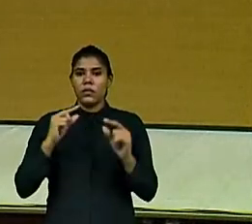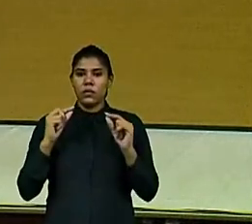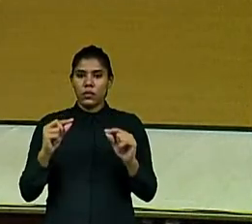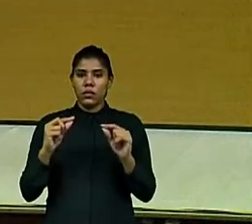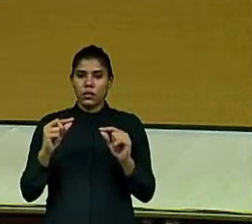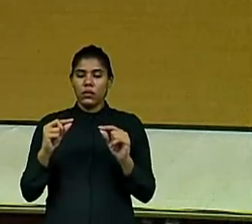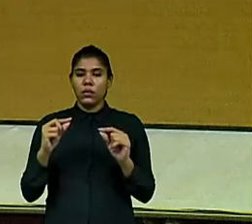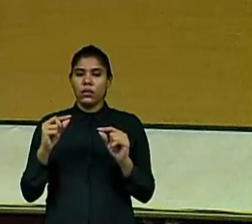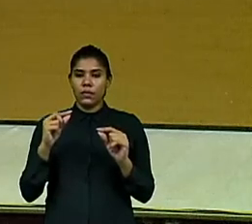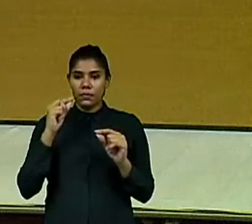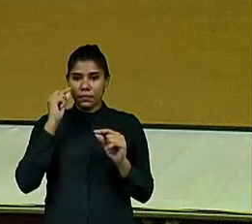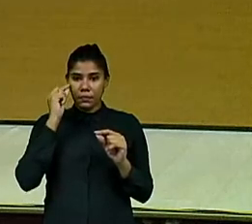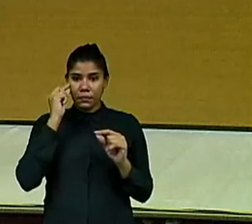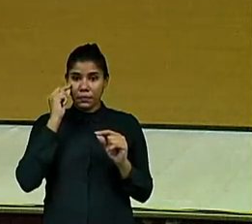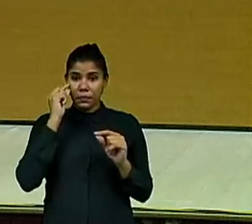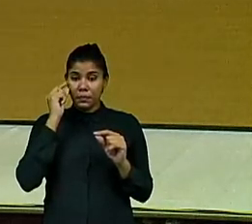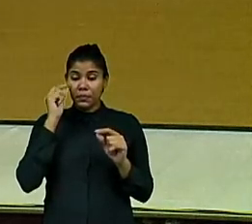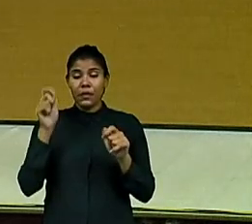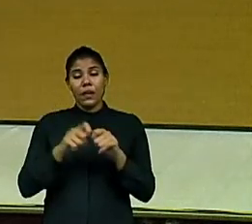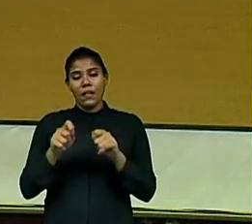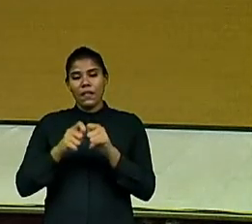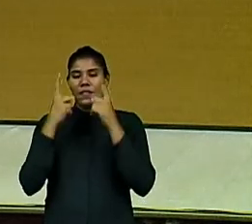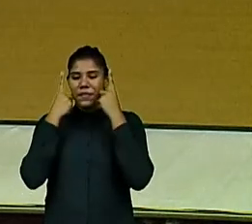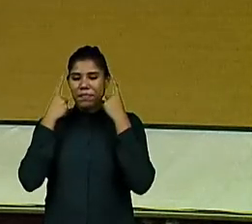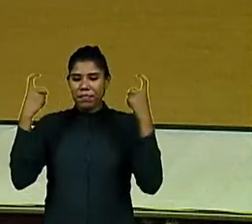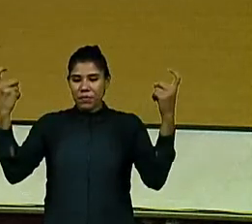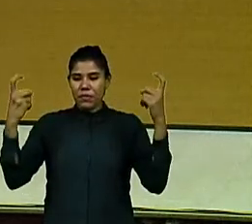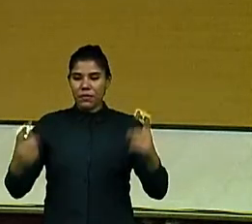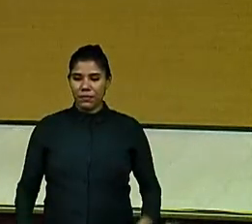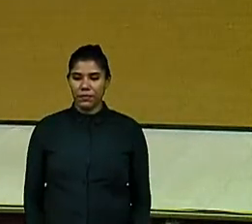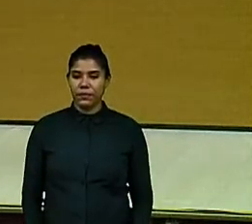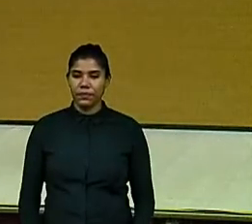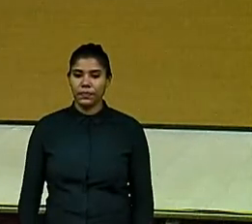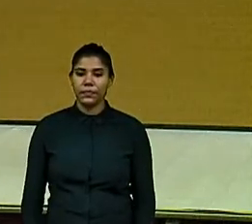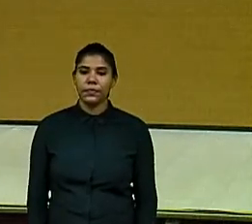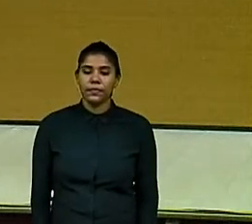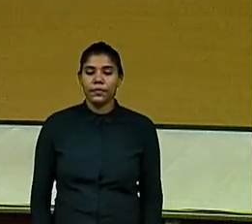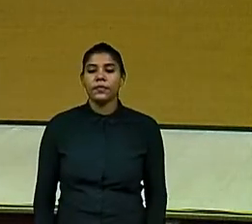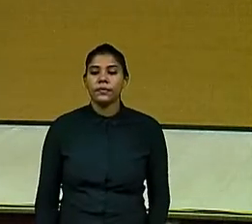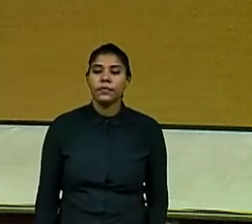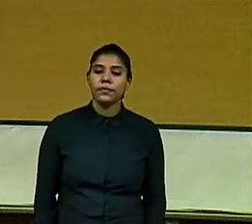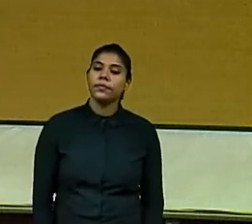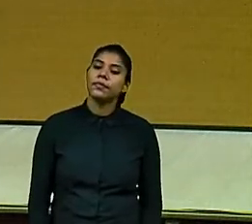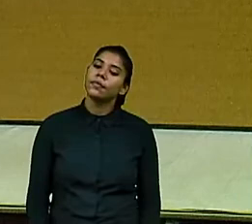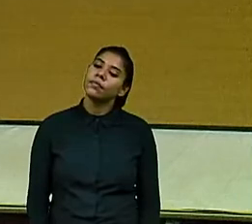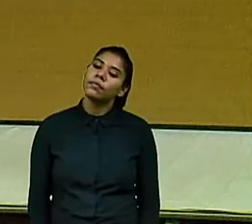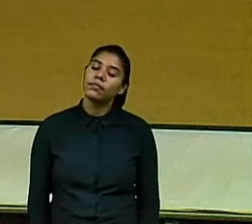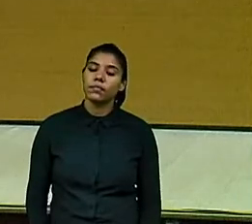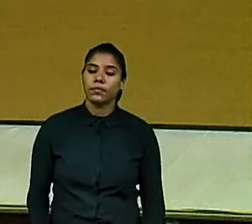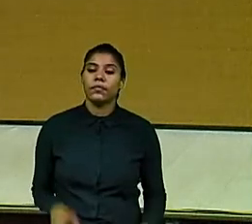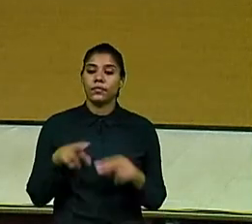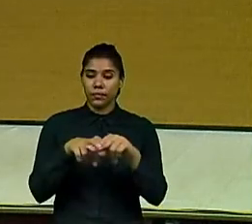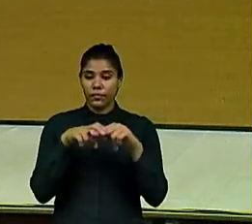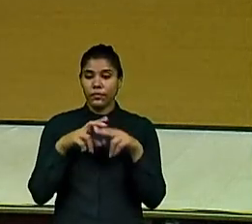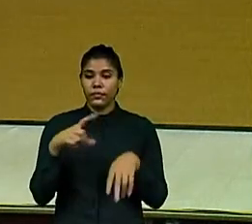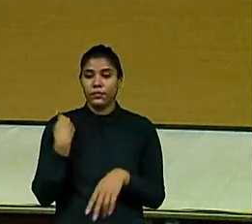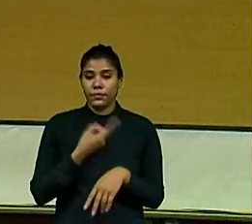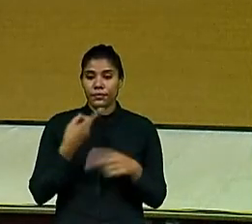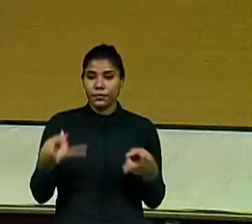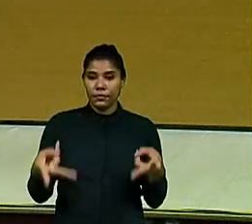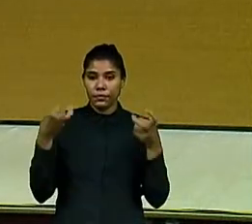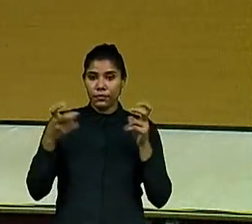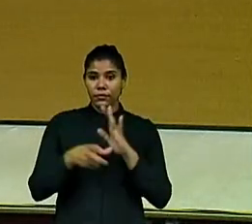o ar e produz o som que é o trovão por isso que nós percebemos muito antes